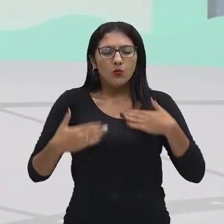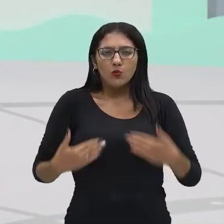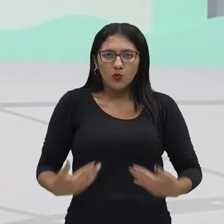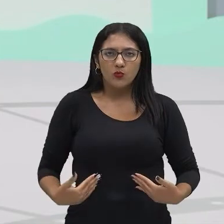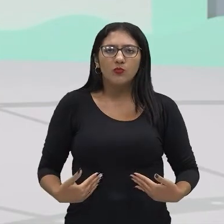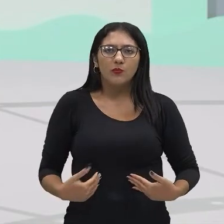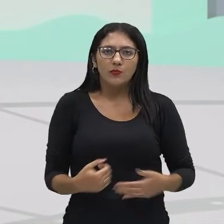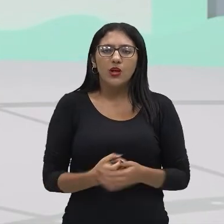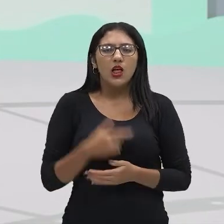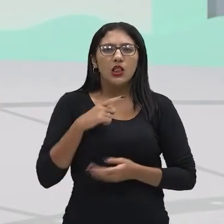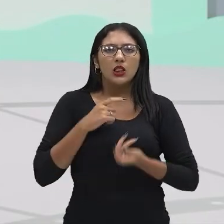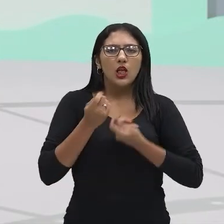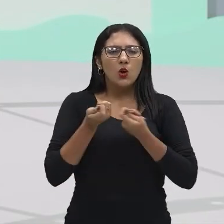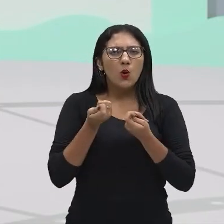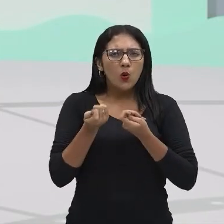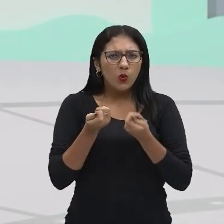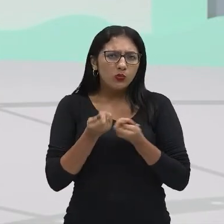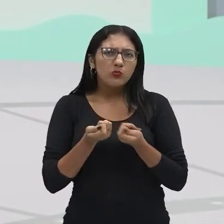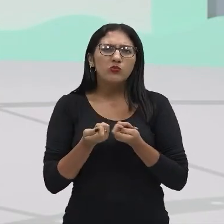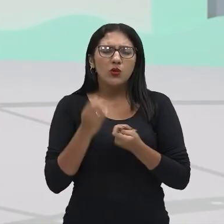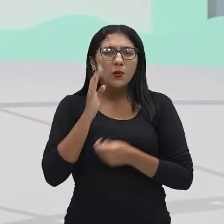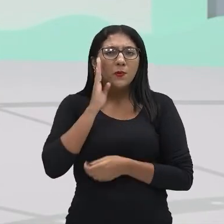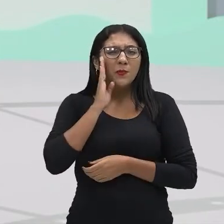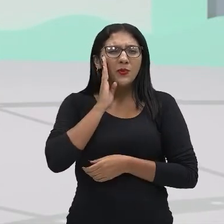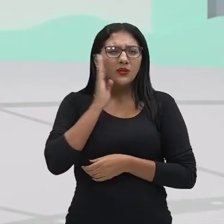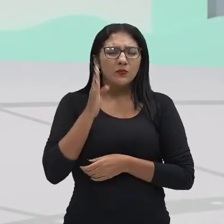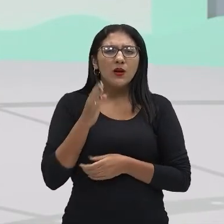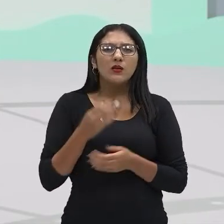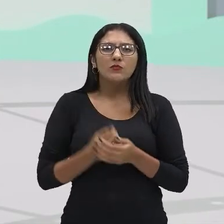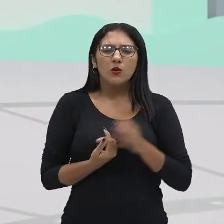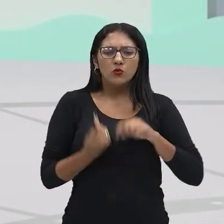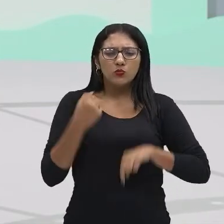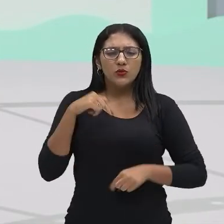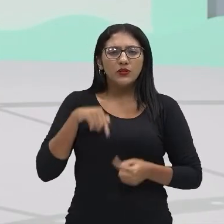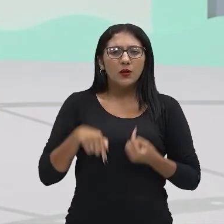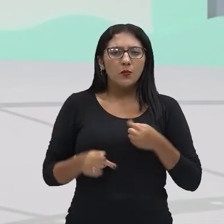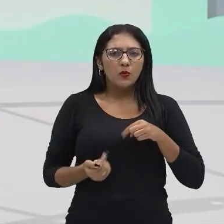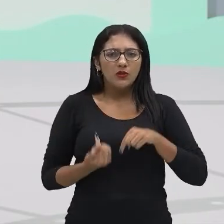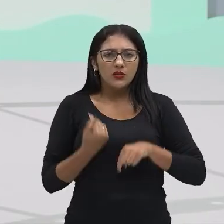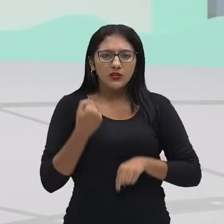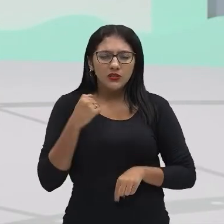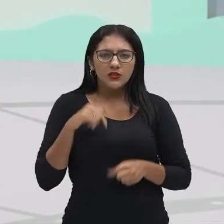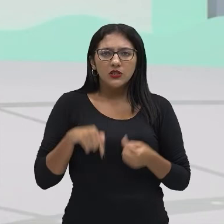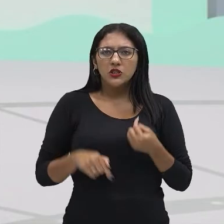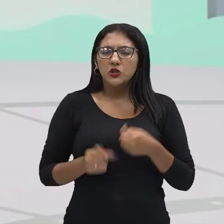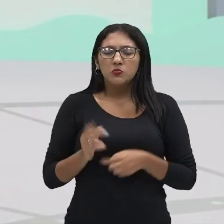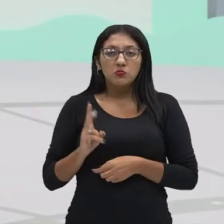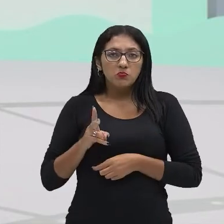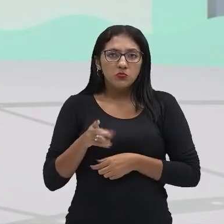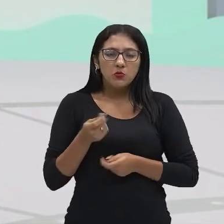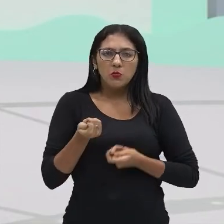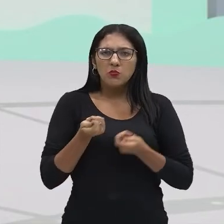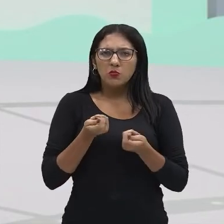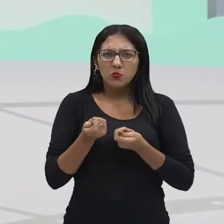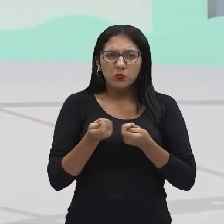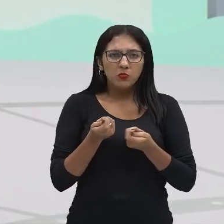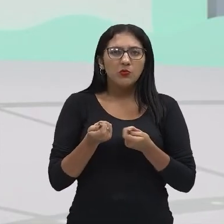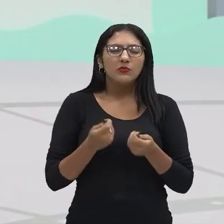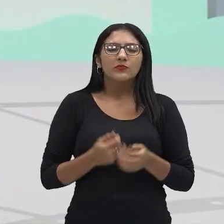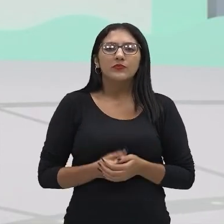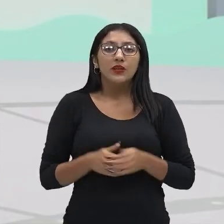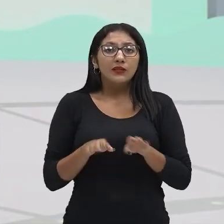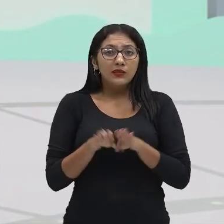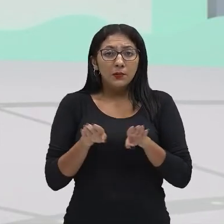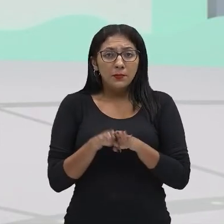Ele controla o nosso equilíbrio interno, coordena e controla várias funções e